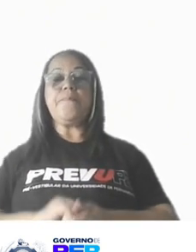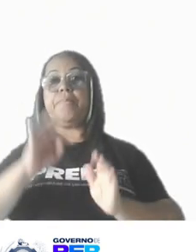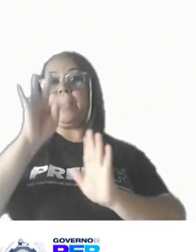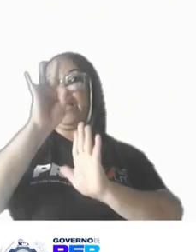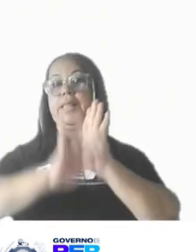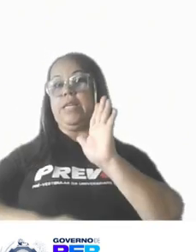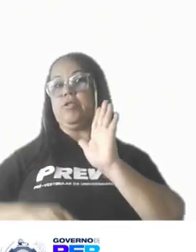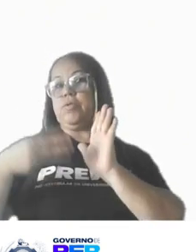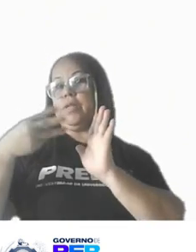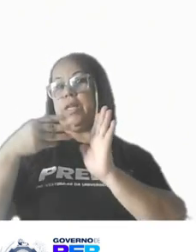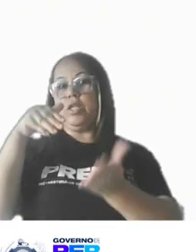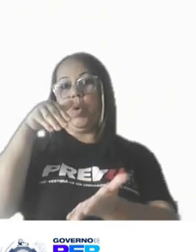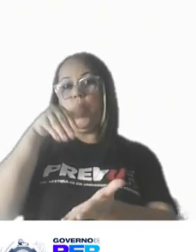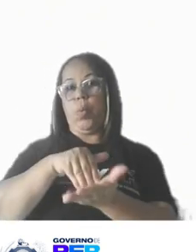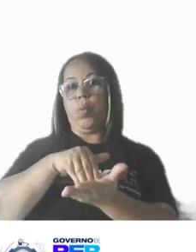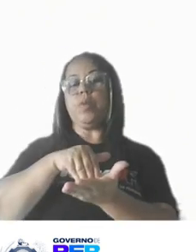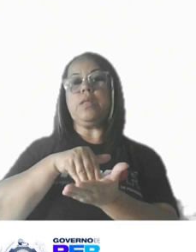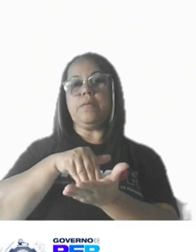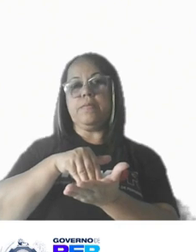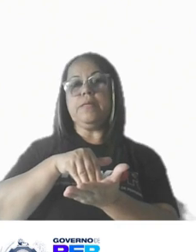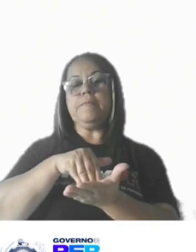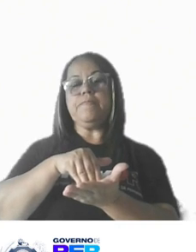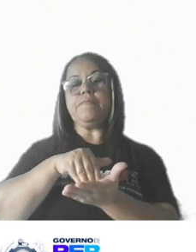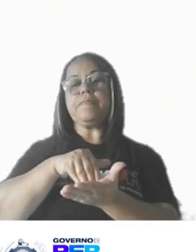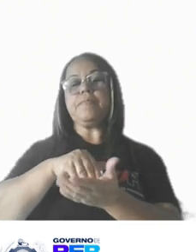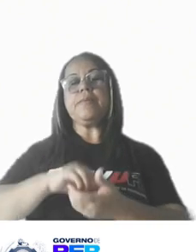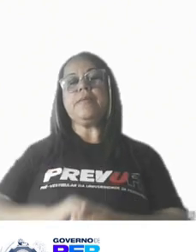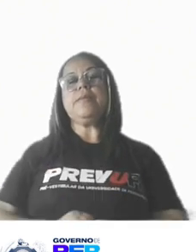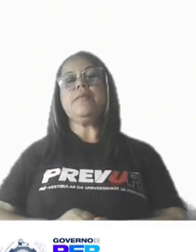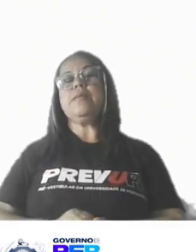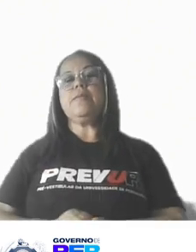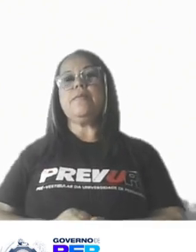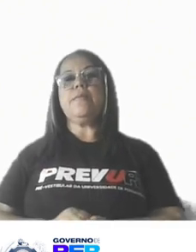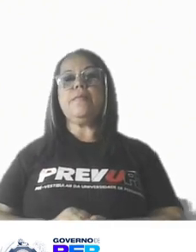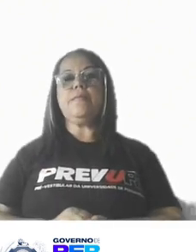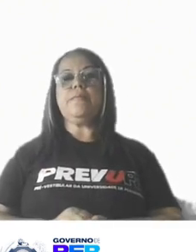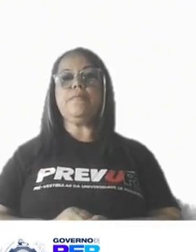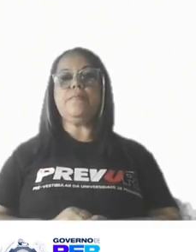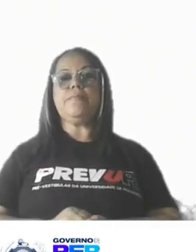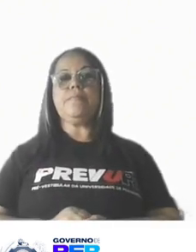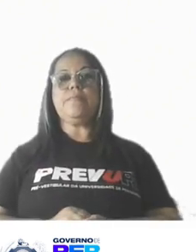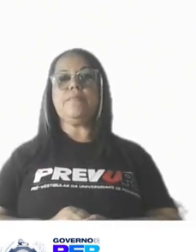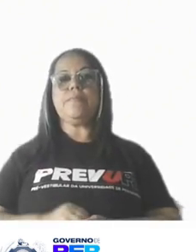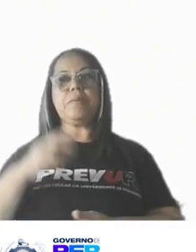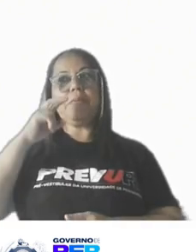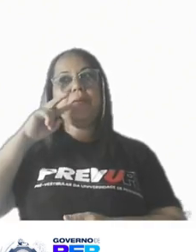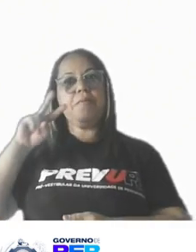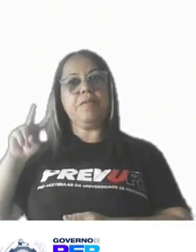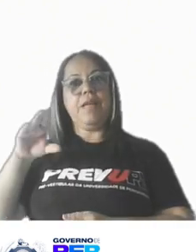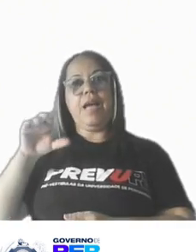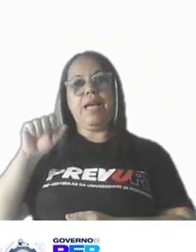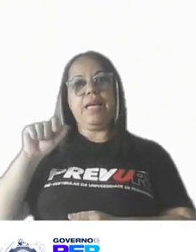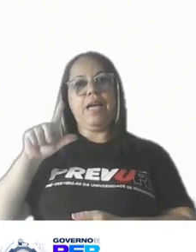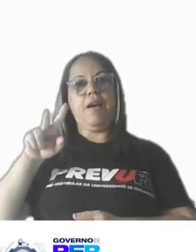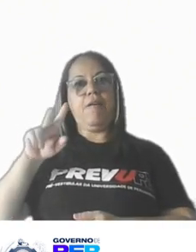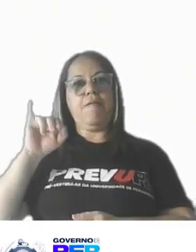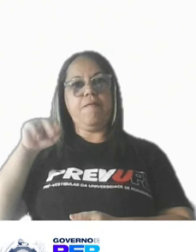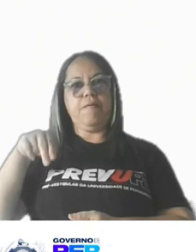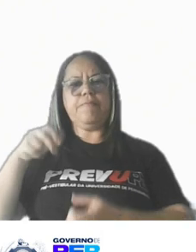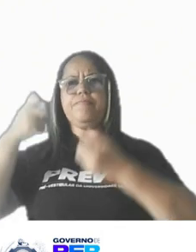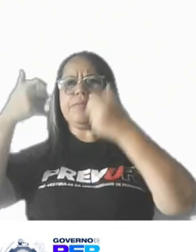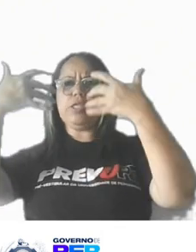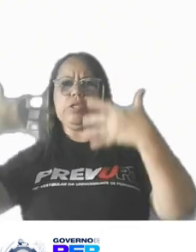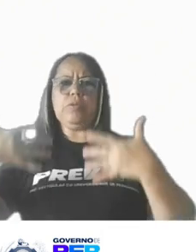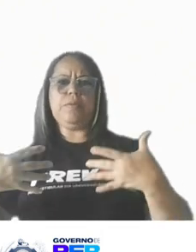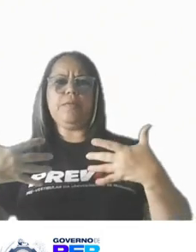Texto 3, é o último texto, é o texto da última questão. E aí, é uma tirinha do calvo. E